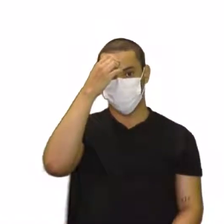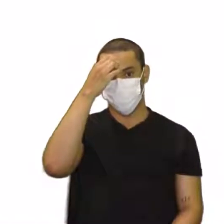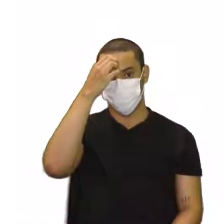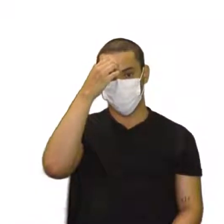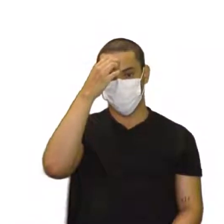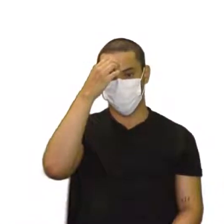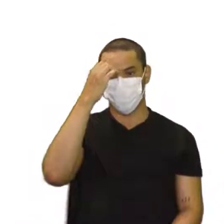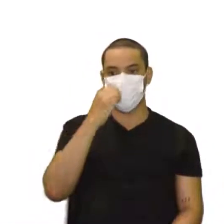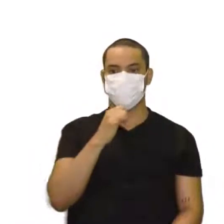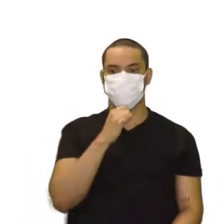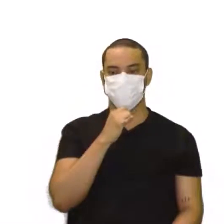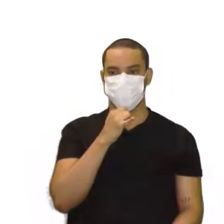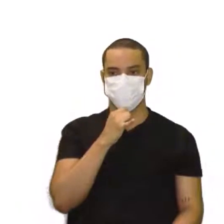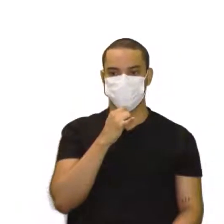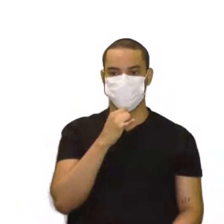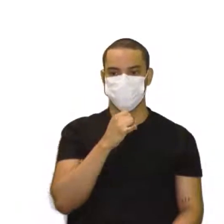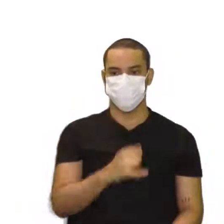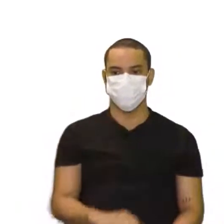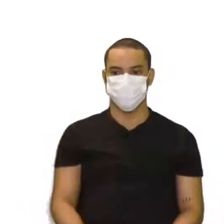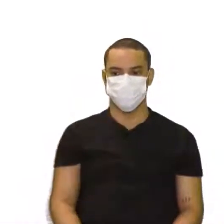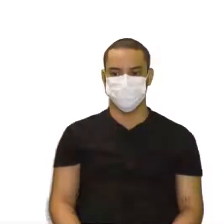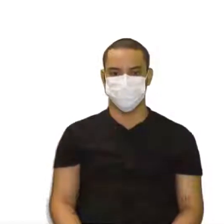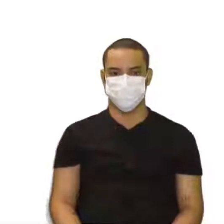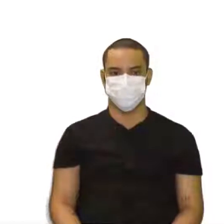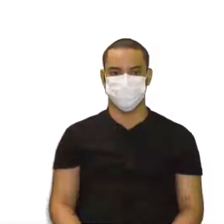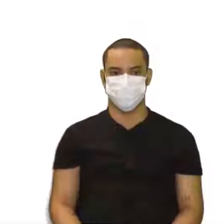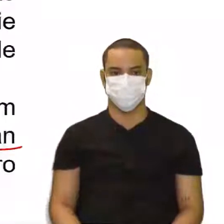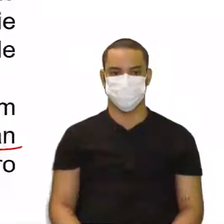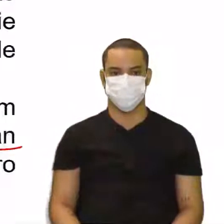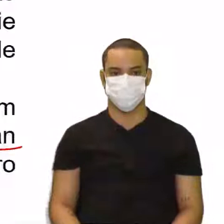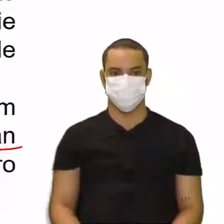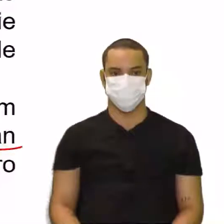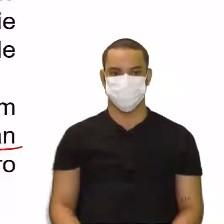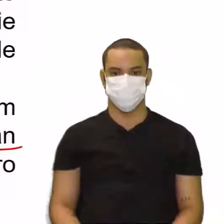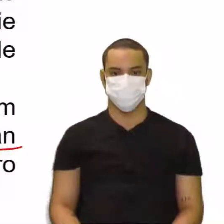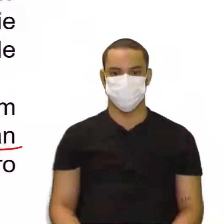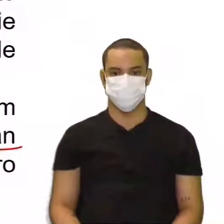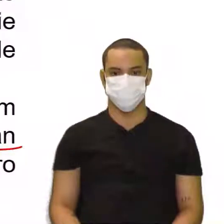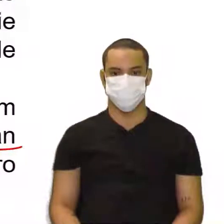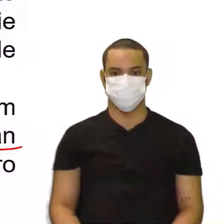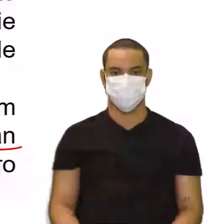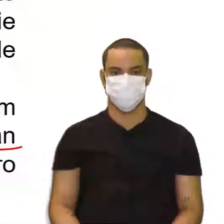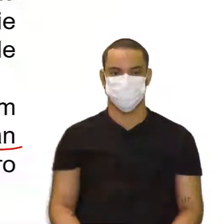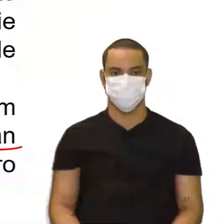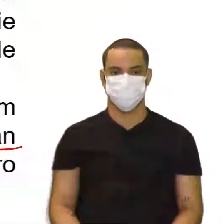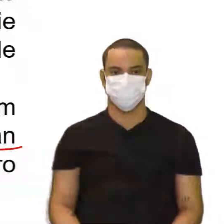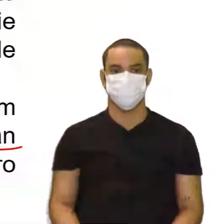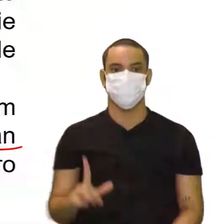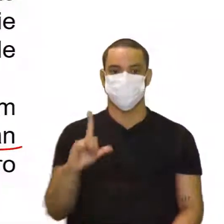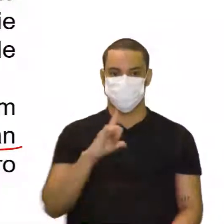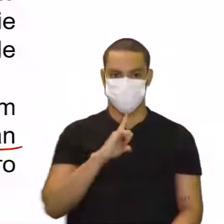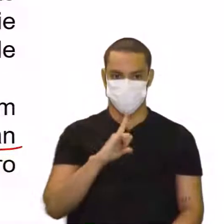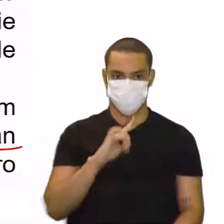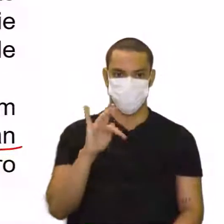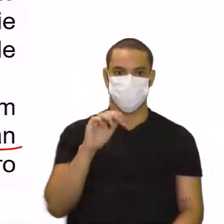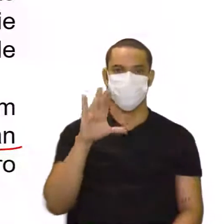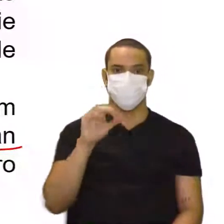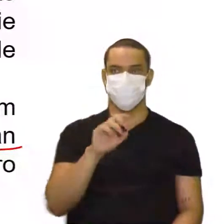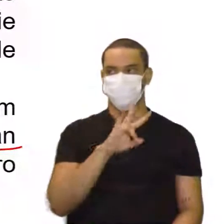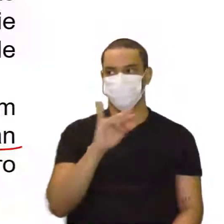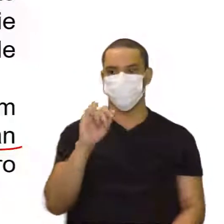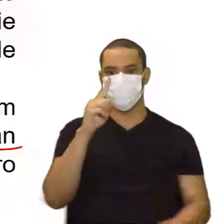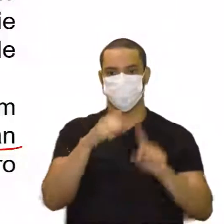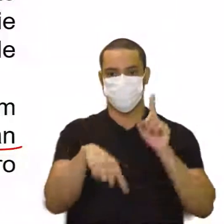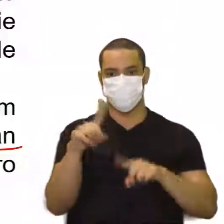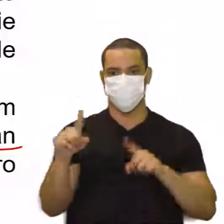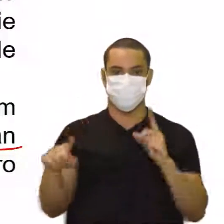exemplo, olha só, o que vai acontecer aqui? Ó, vamos voltar. Eu tenho fluxo magnético, varia através de uma